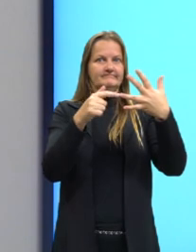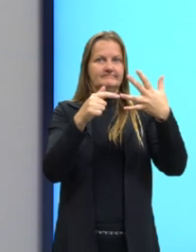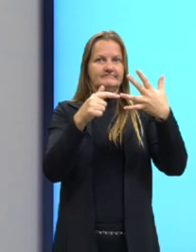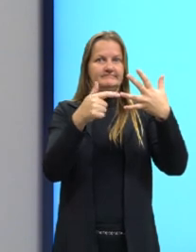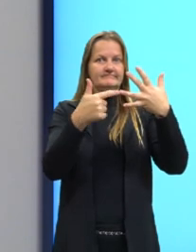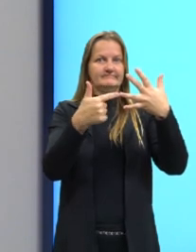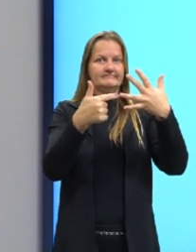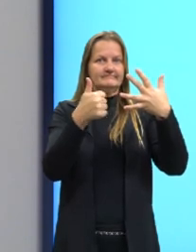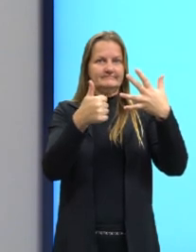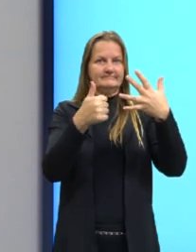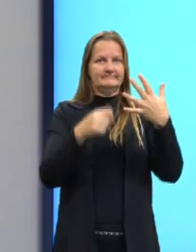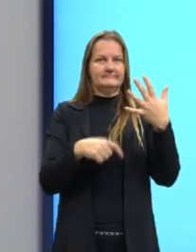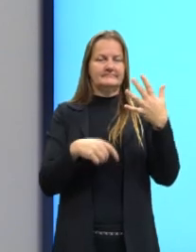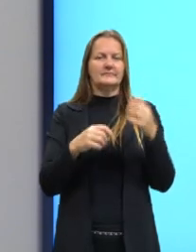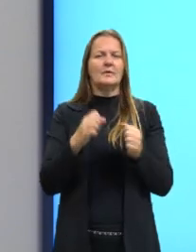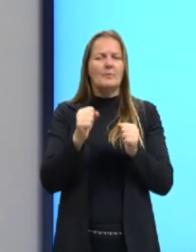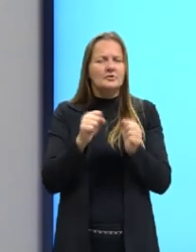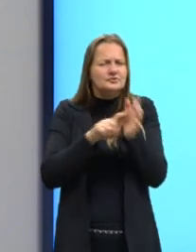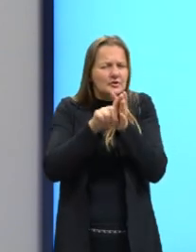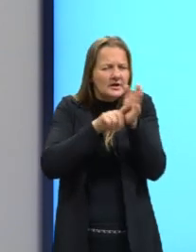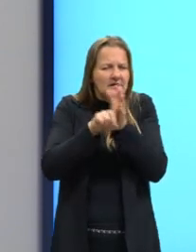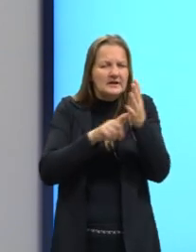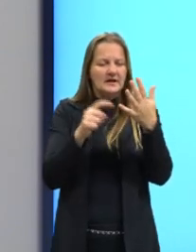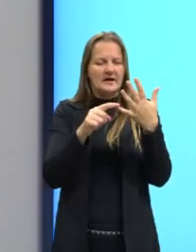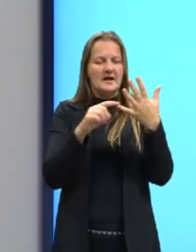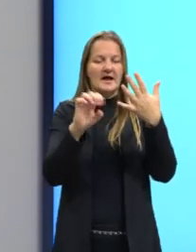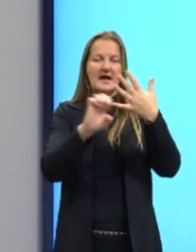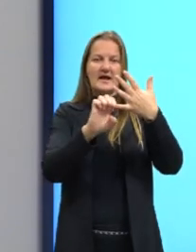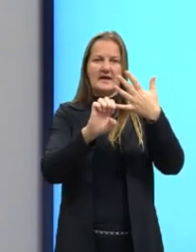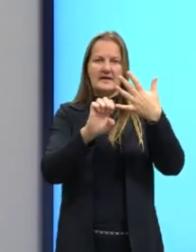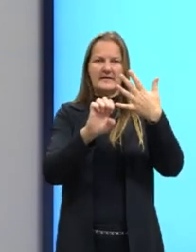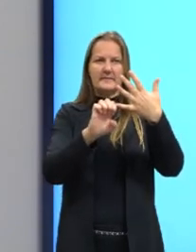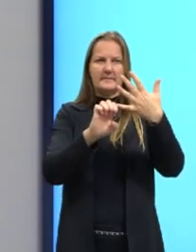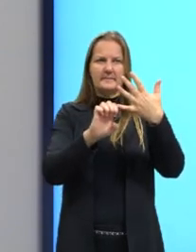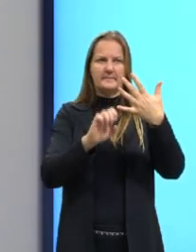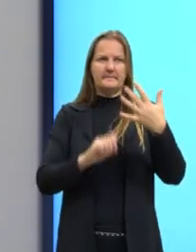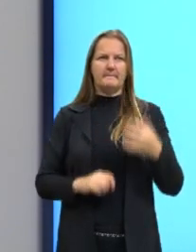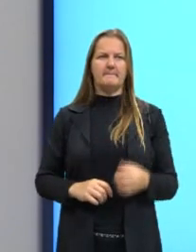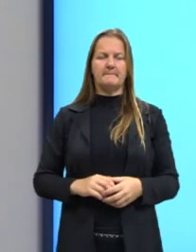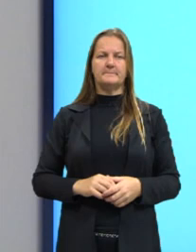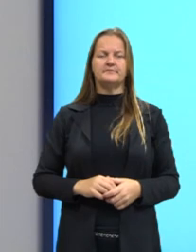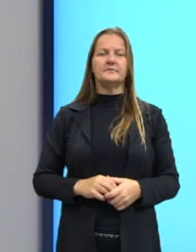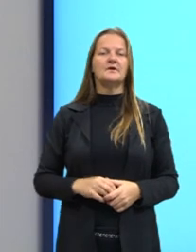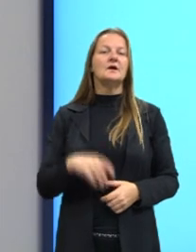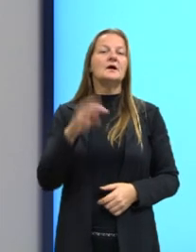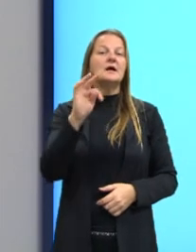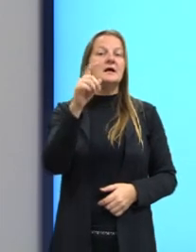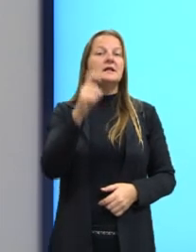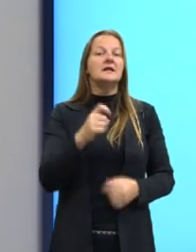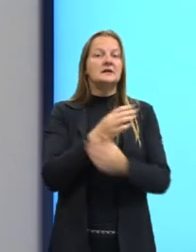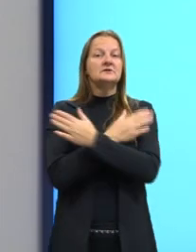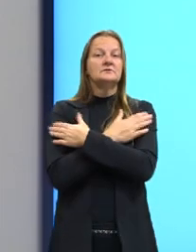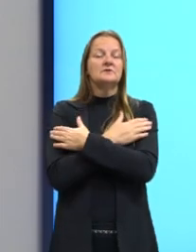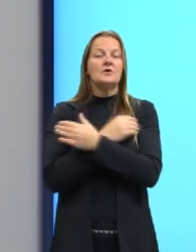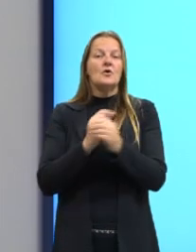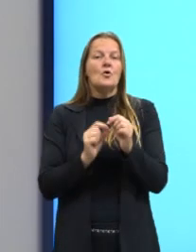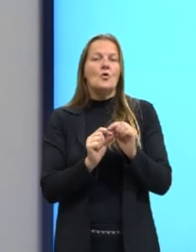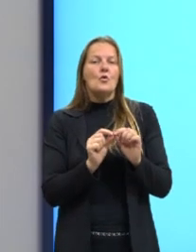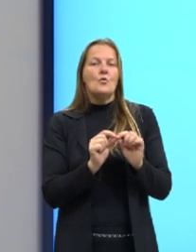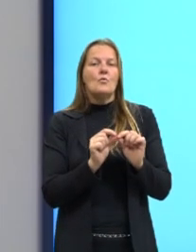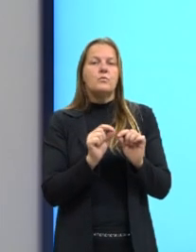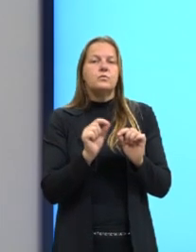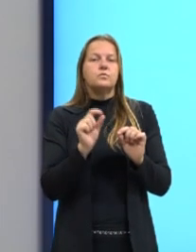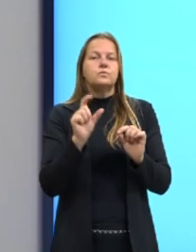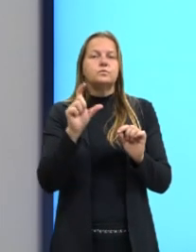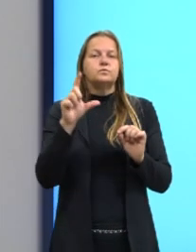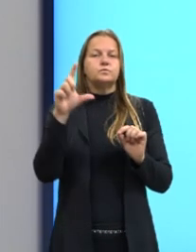resposta correto podemos analisar a letra e também a que diz o que que a taxa de desemprego foi crescente